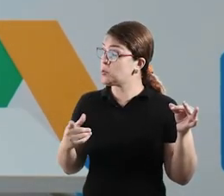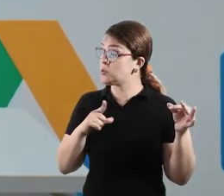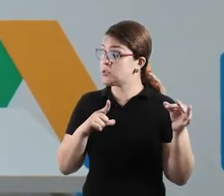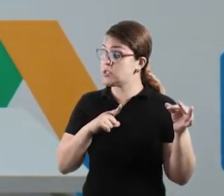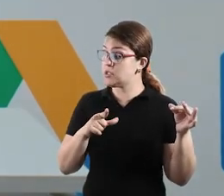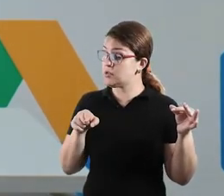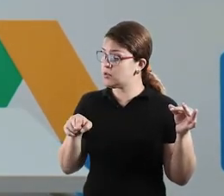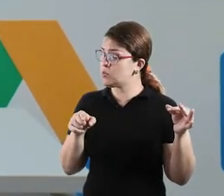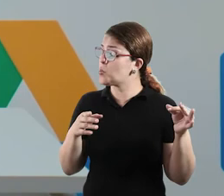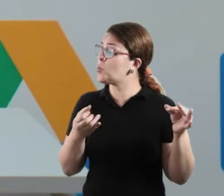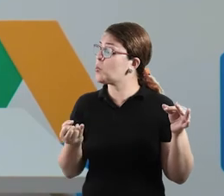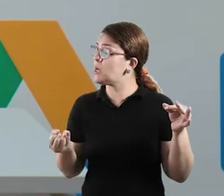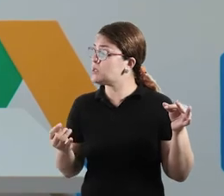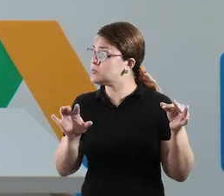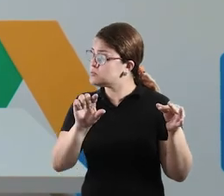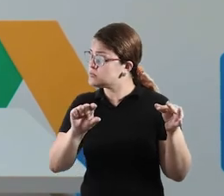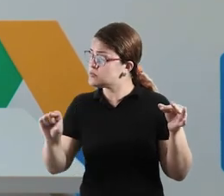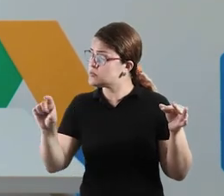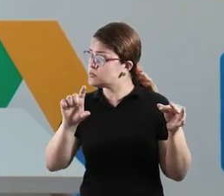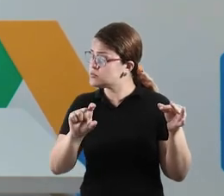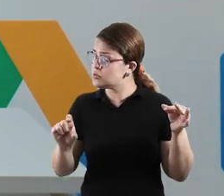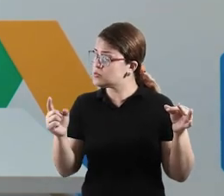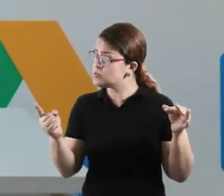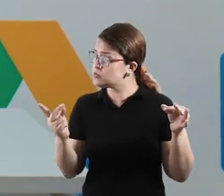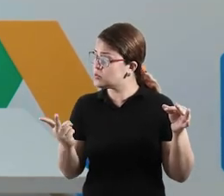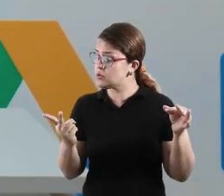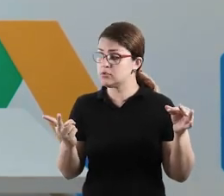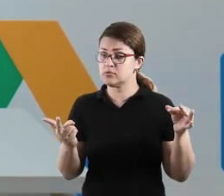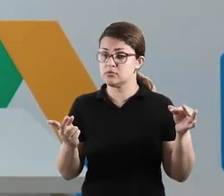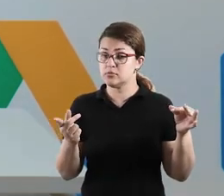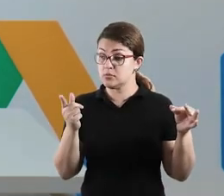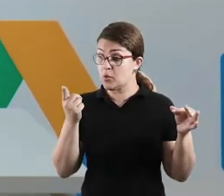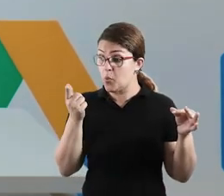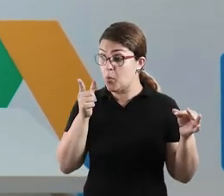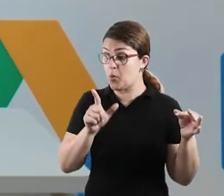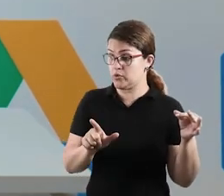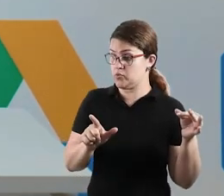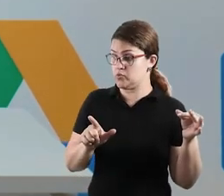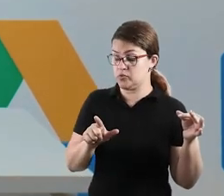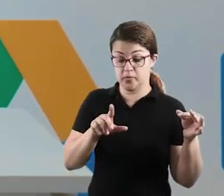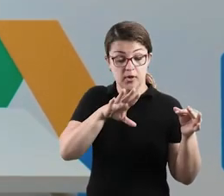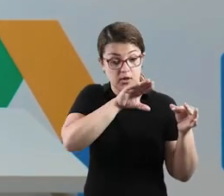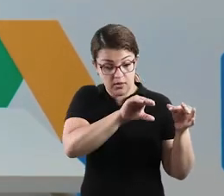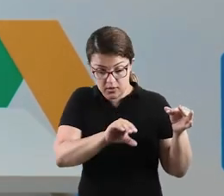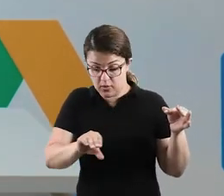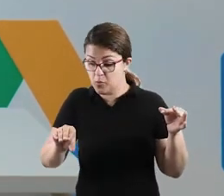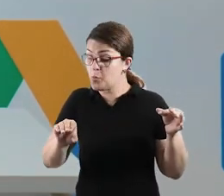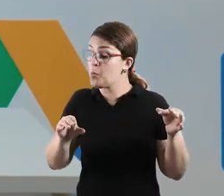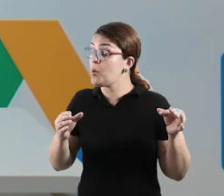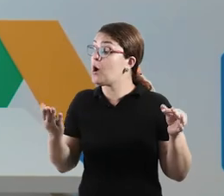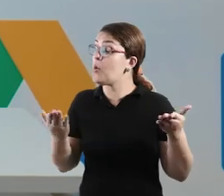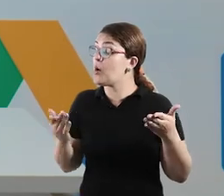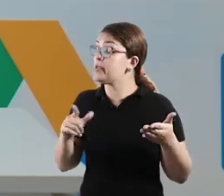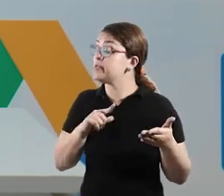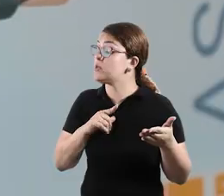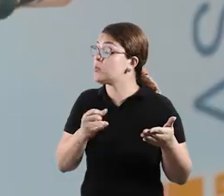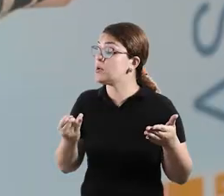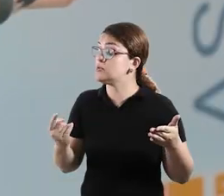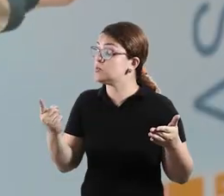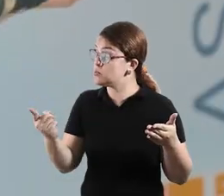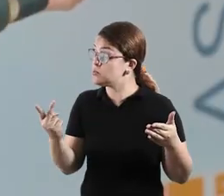tem, quantos rolinhos você trouxe. Ele vai contar, 1, 2, pede para trazer mais um, quantos rolinhos agora